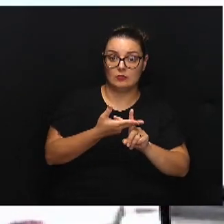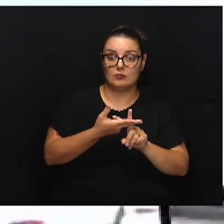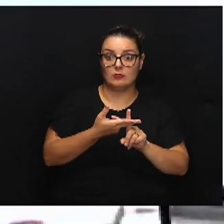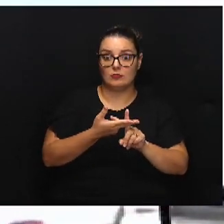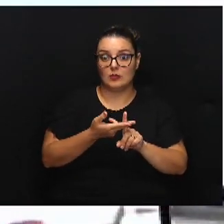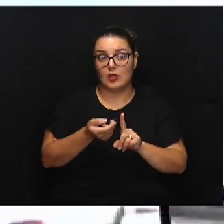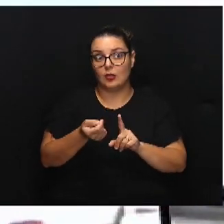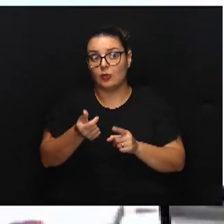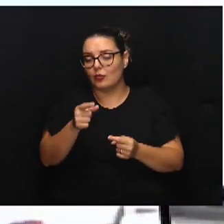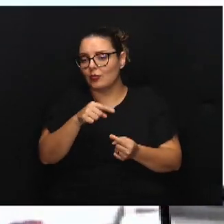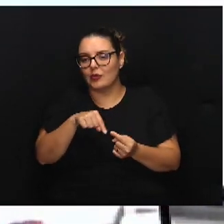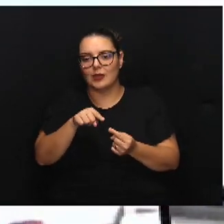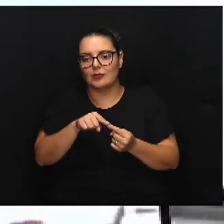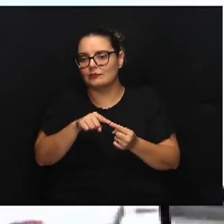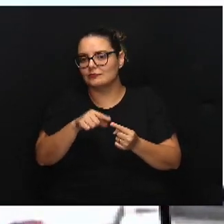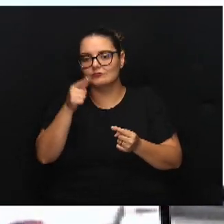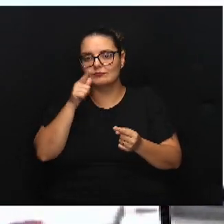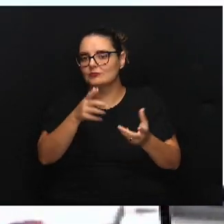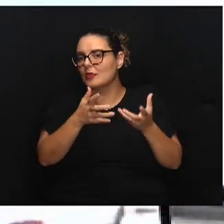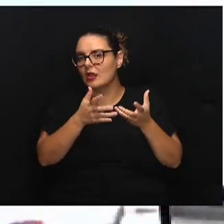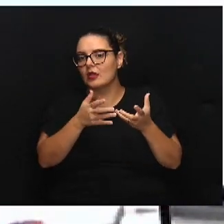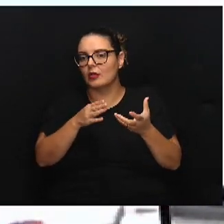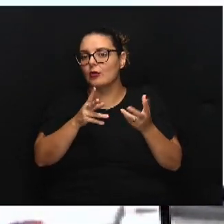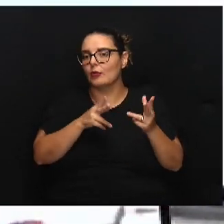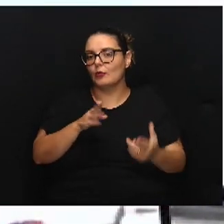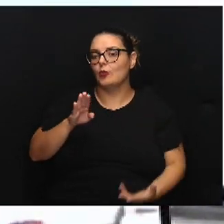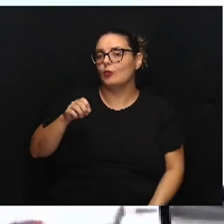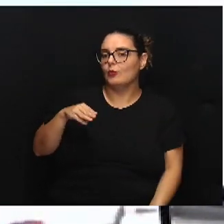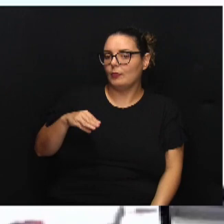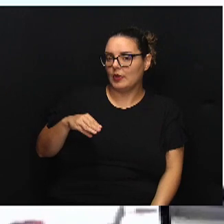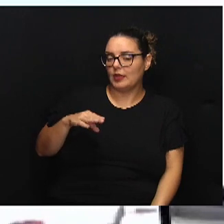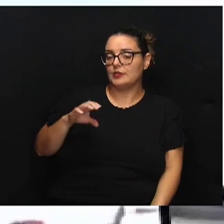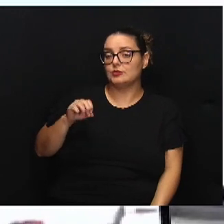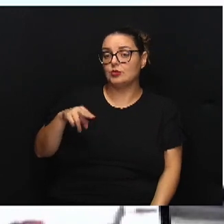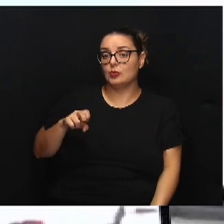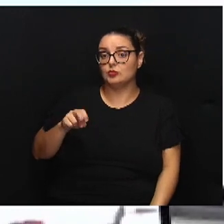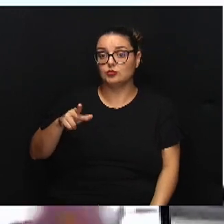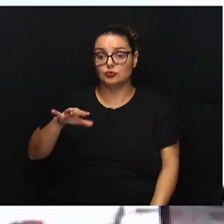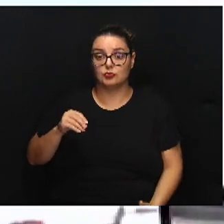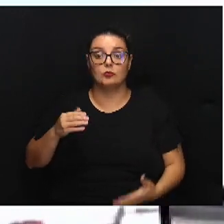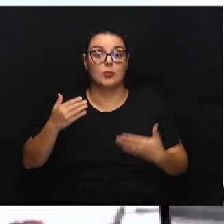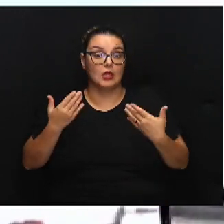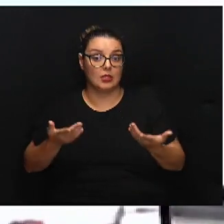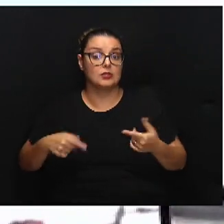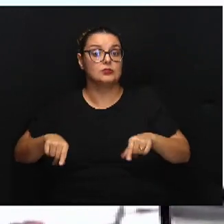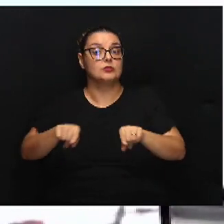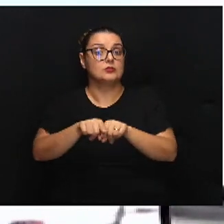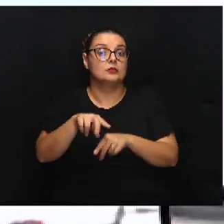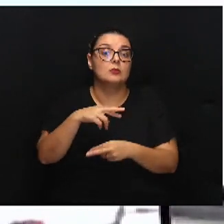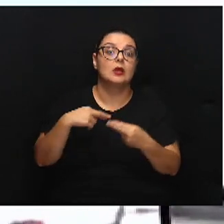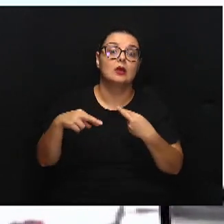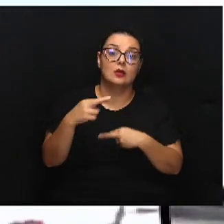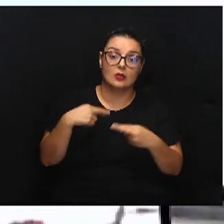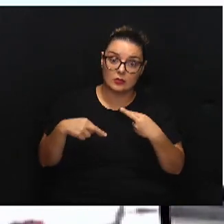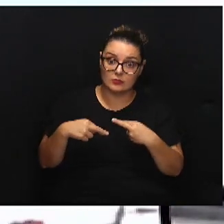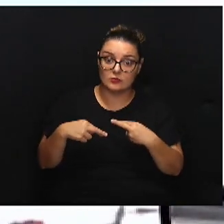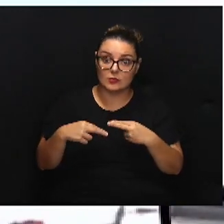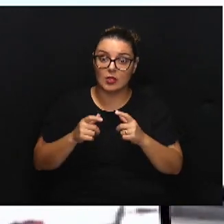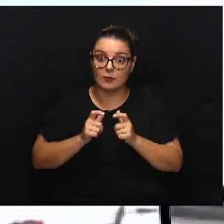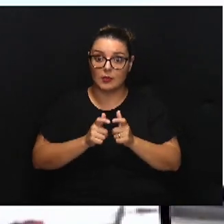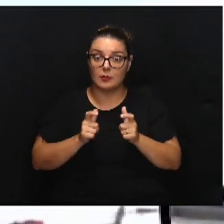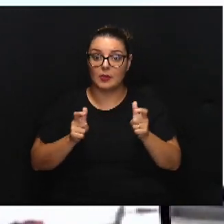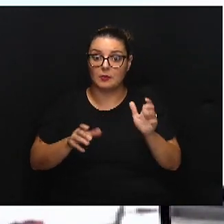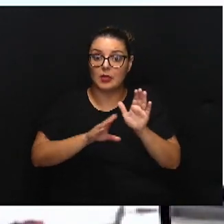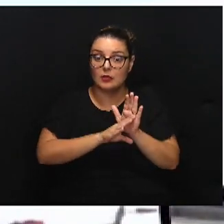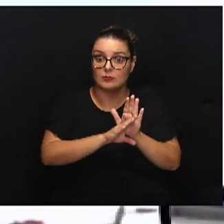quase um objetivo a atingir, como um bem de consumo. Então, isso está também atrelado a esse